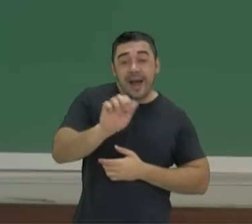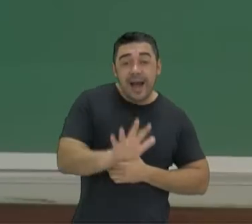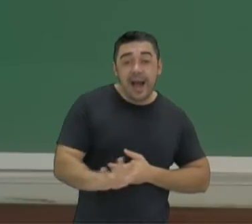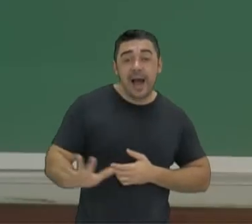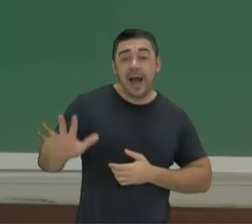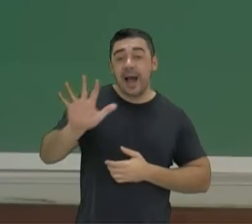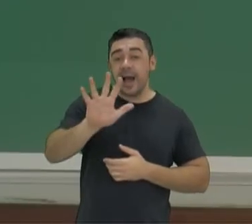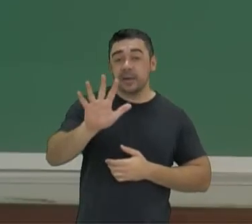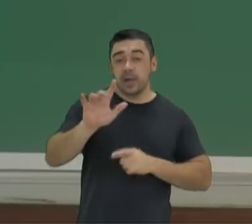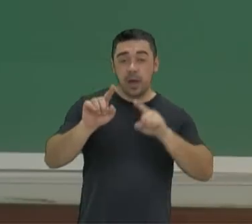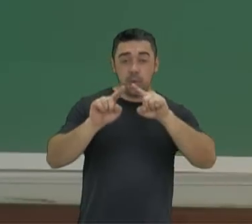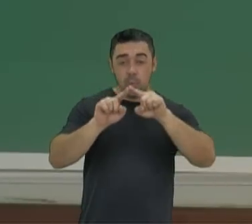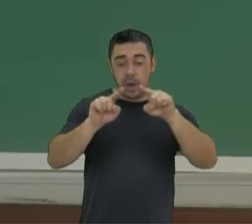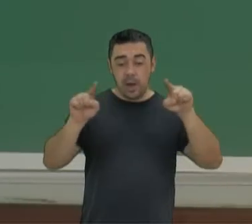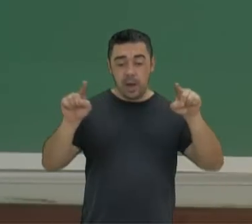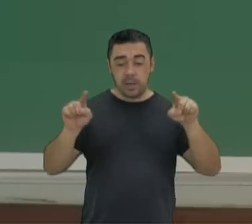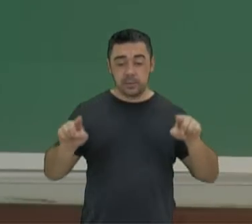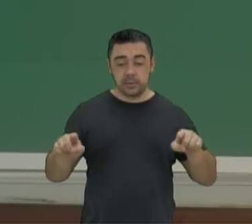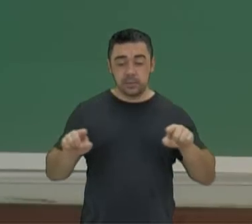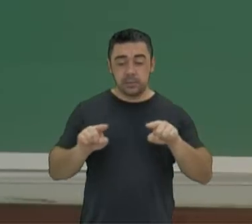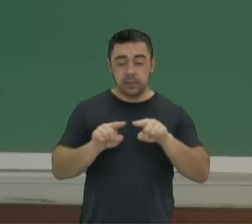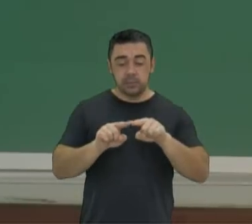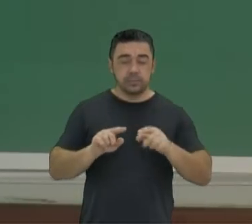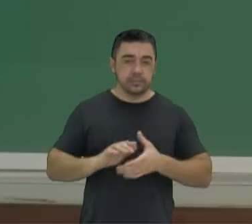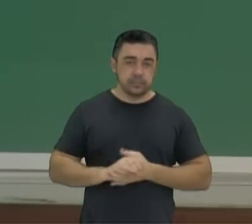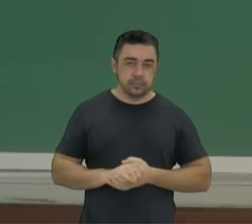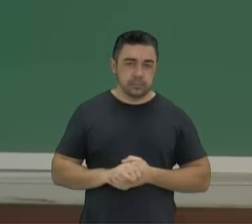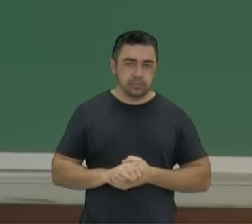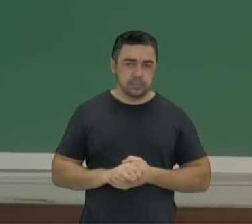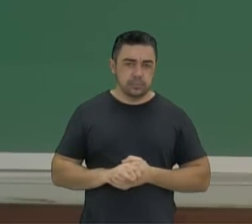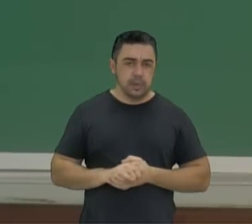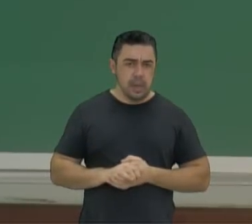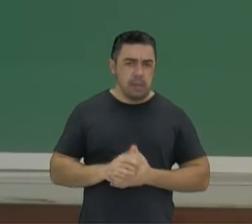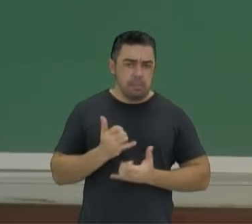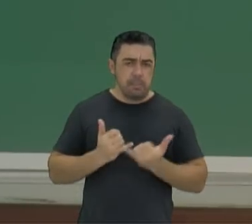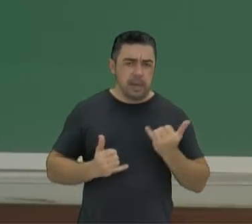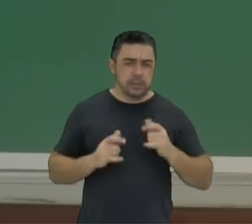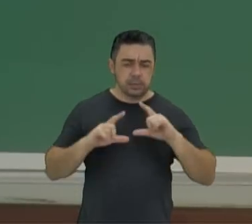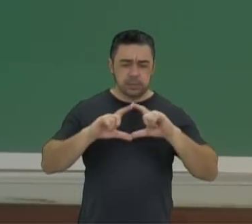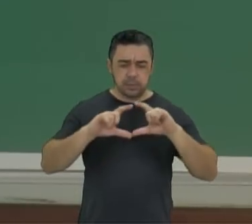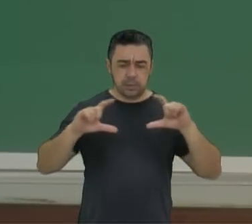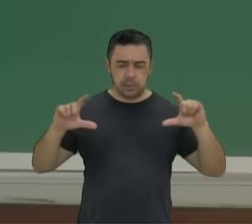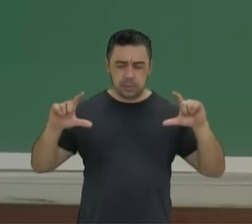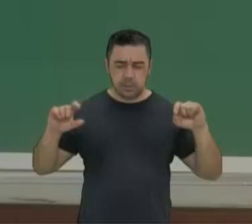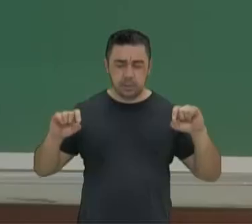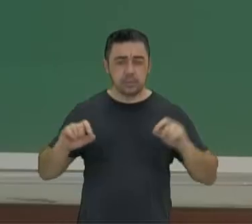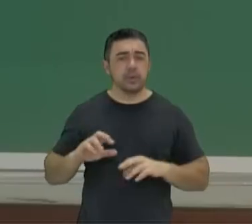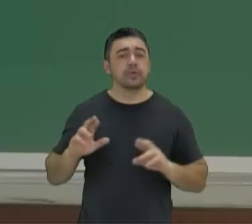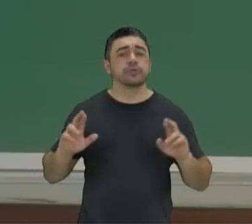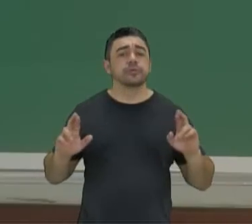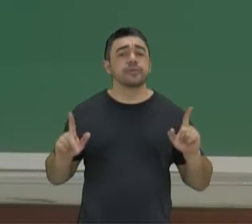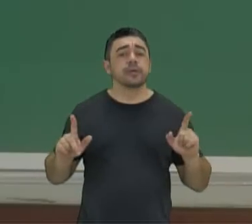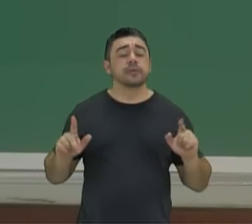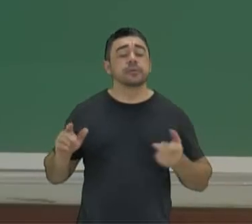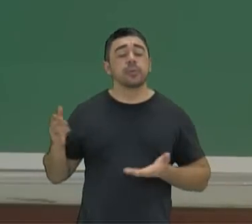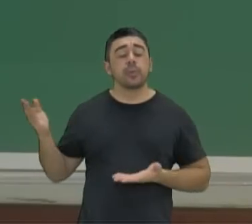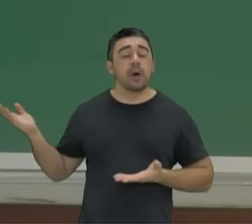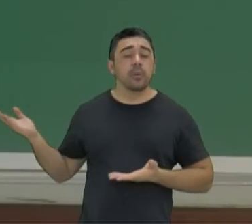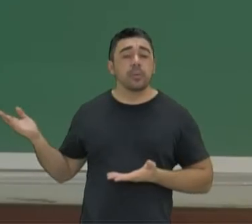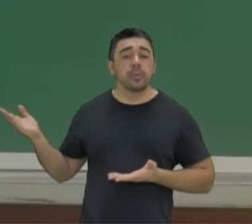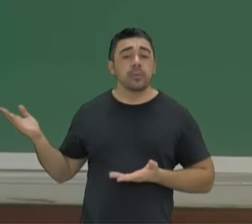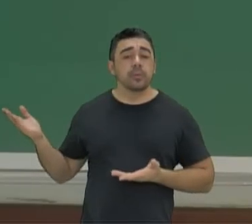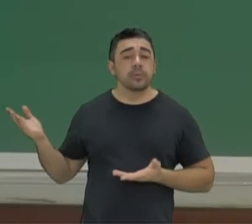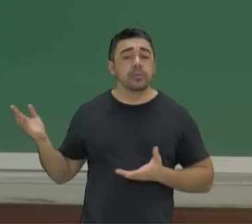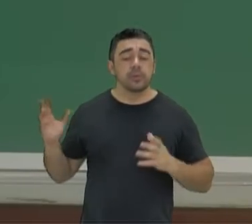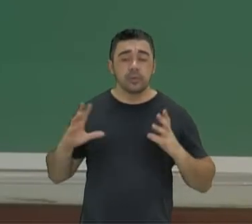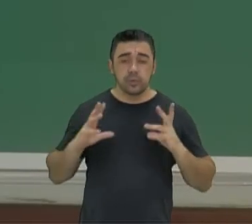quadrado. Ah, professora, o quadrado parece um retângulo. Isso mesmo. Qual que é a diferença do quadrado para o retângulo?